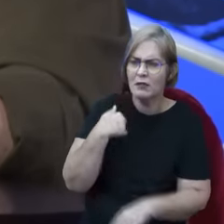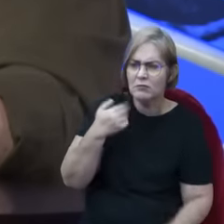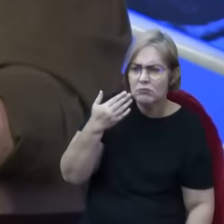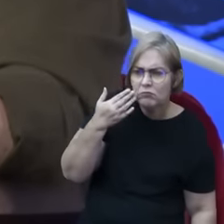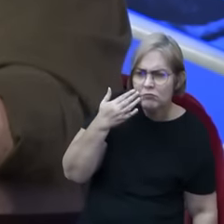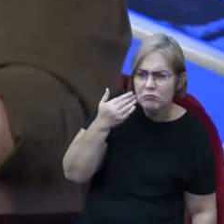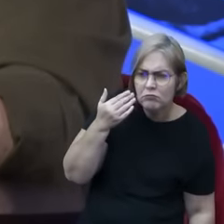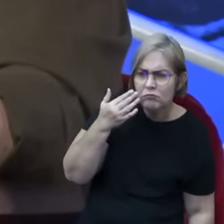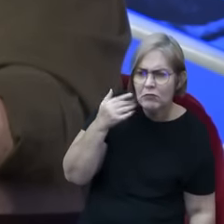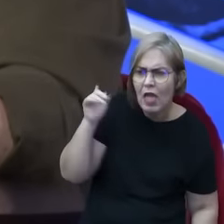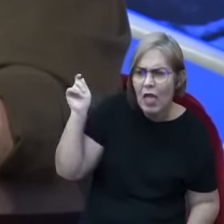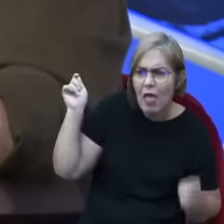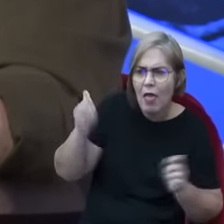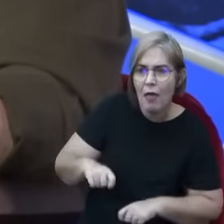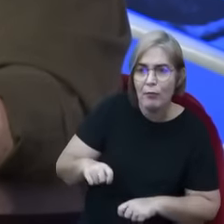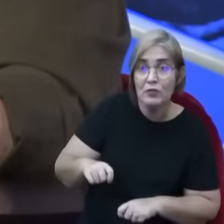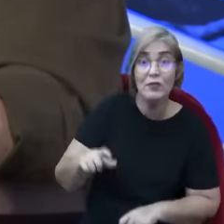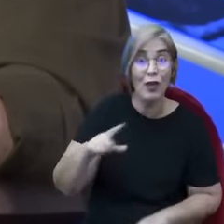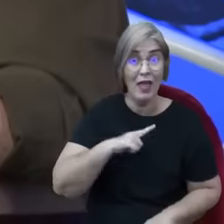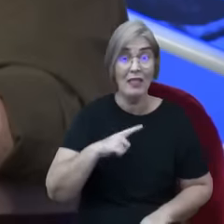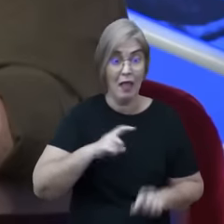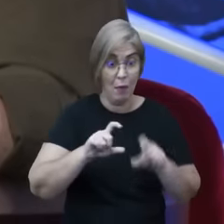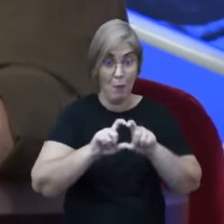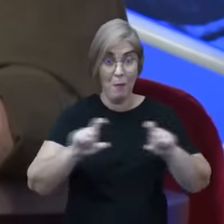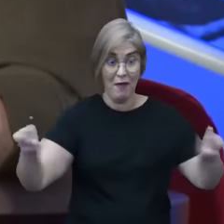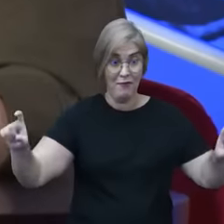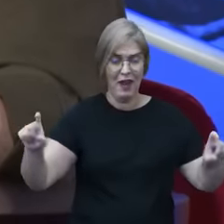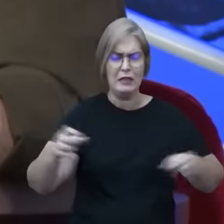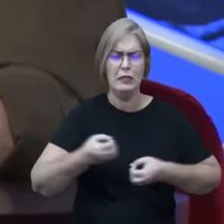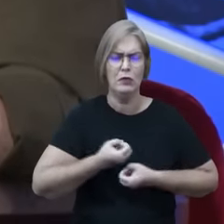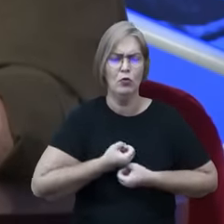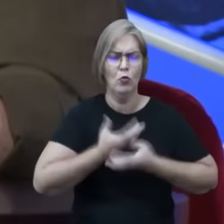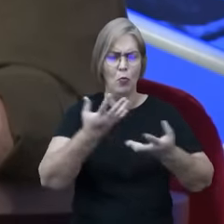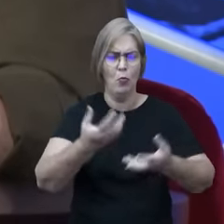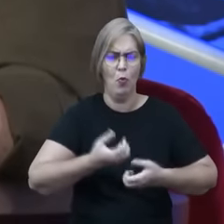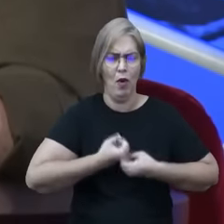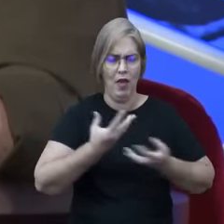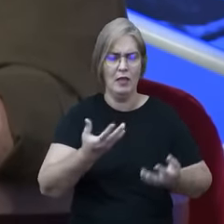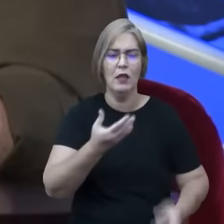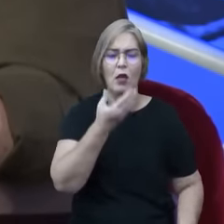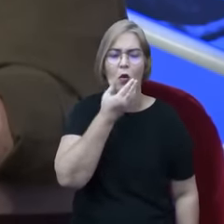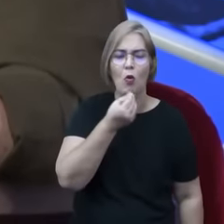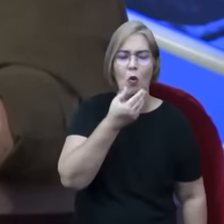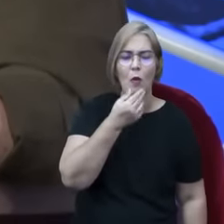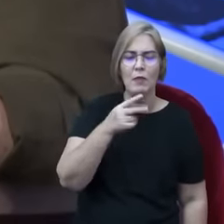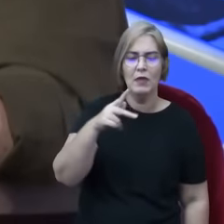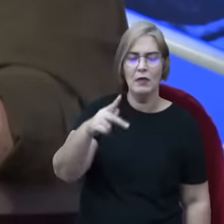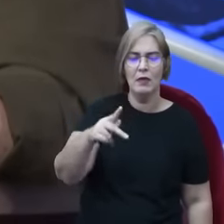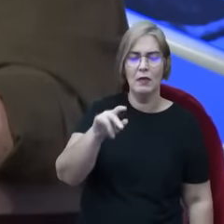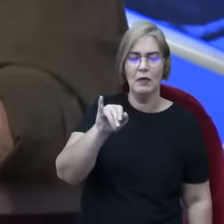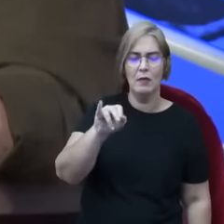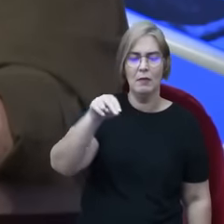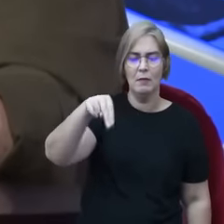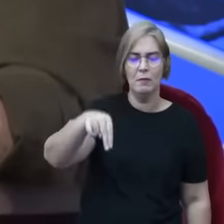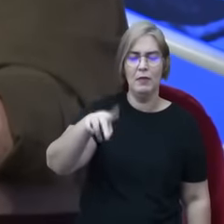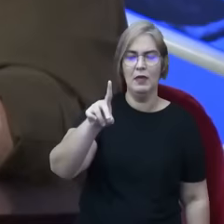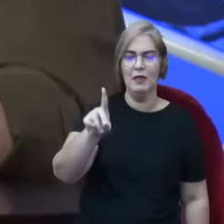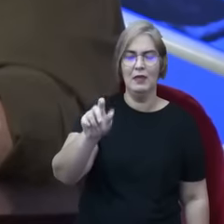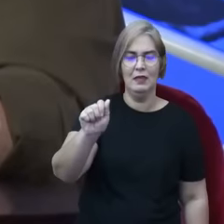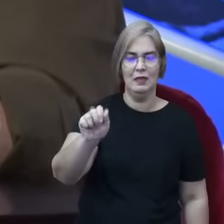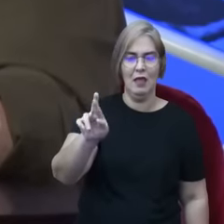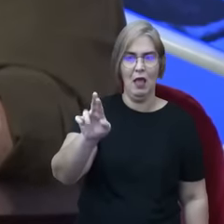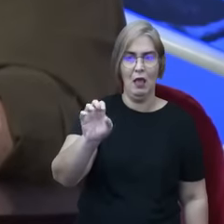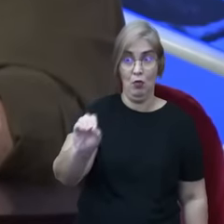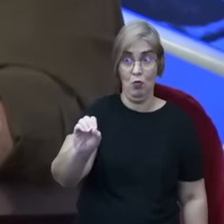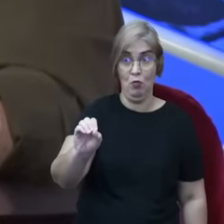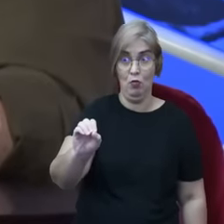uma frase do grande poeta grego Píndaro, que é a epígrafe do mito de Sisifo. Mitisfo se abre com